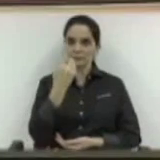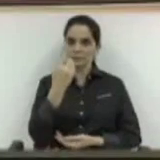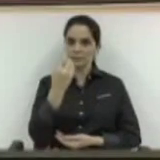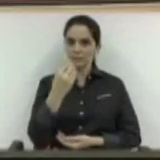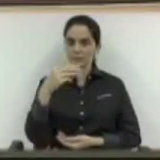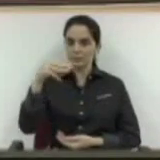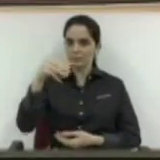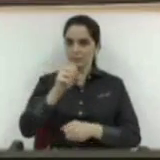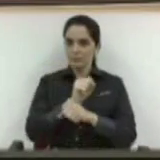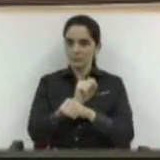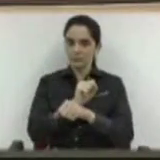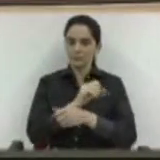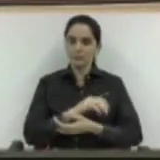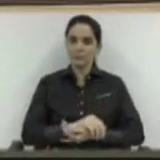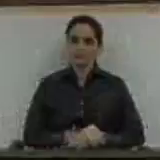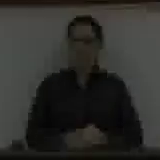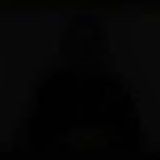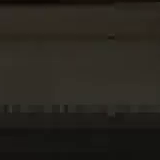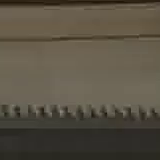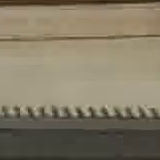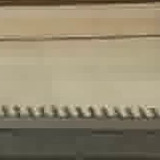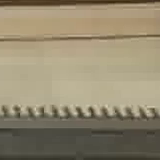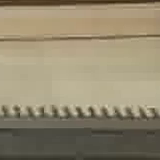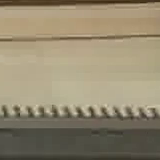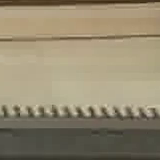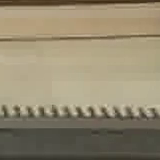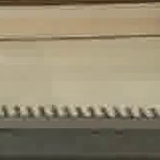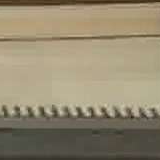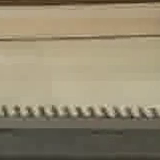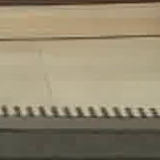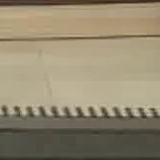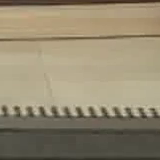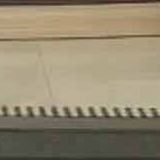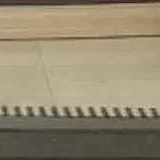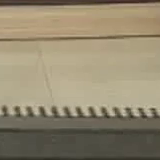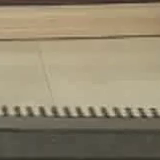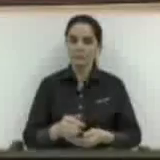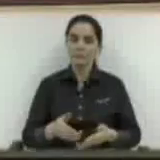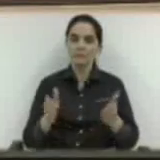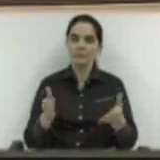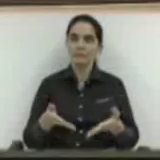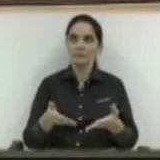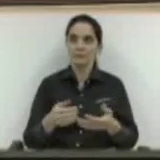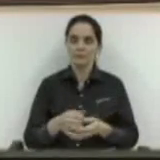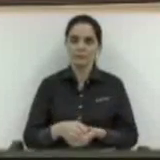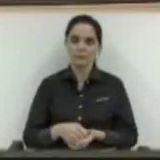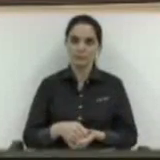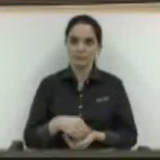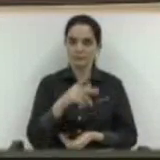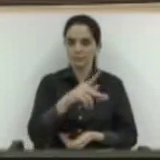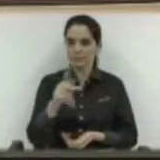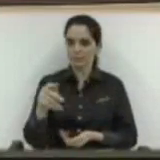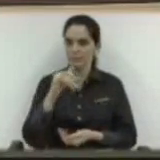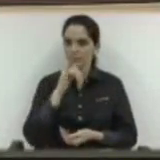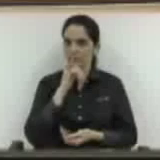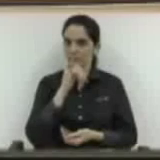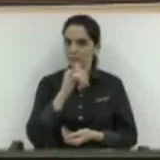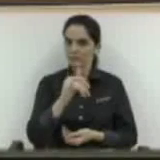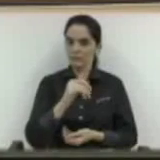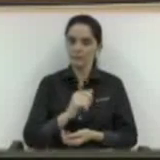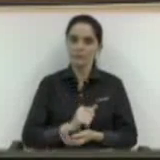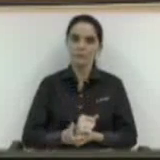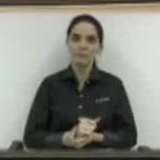sessão está suspensa por um minuto. Está reaberta. Neste momento, esta presidência informa a Casa que